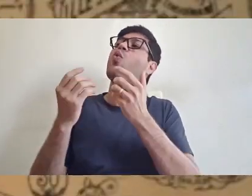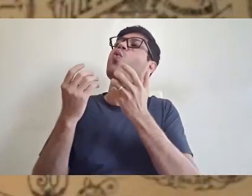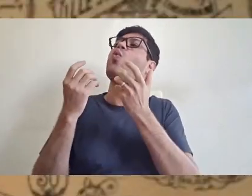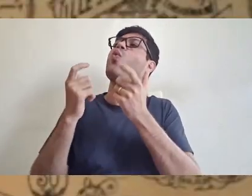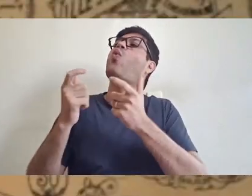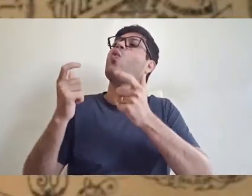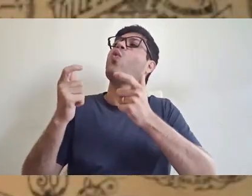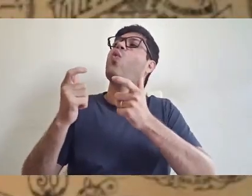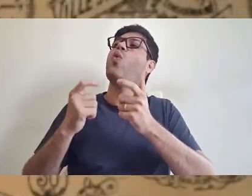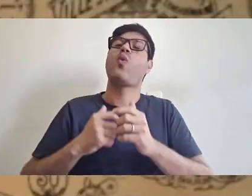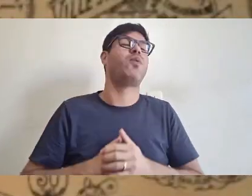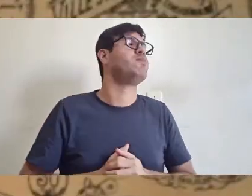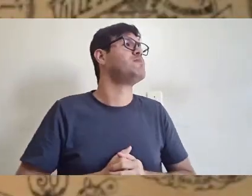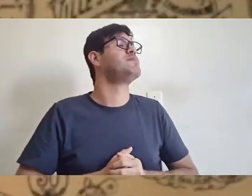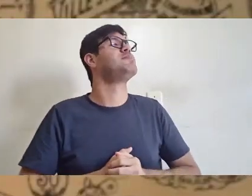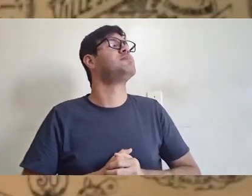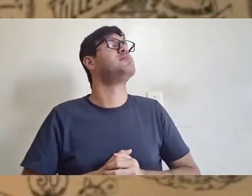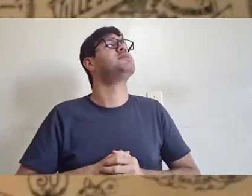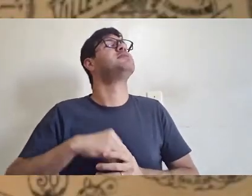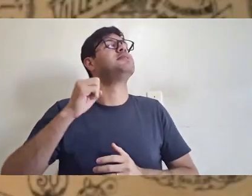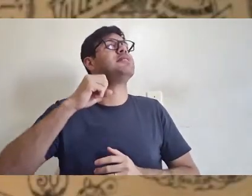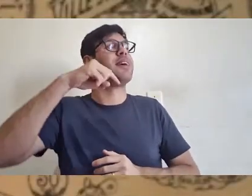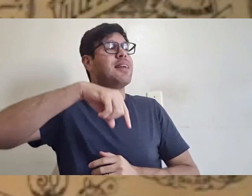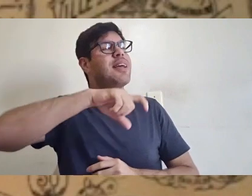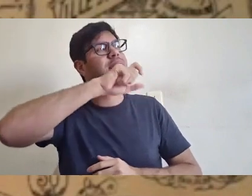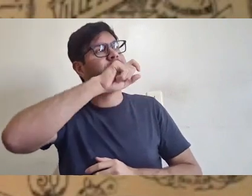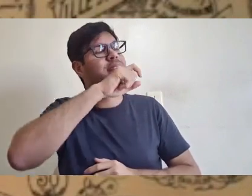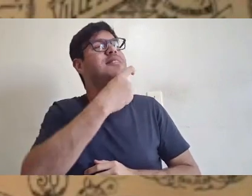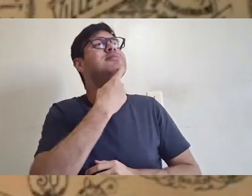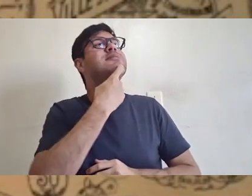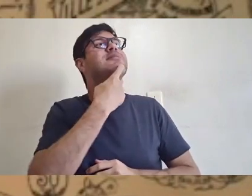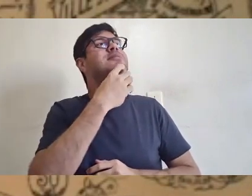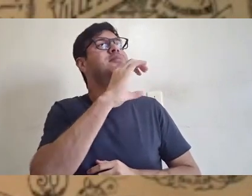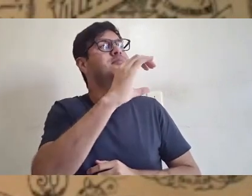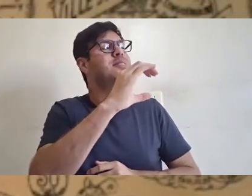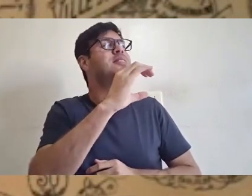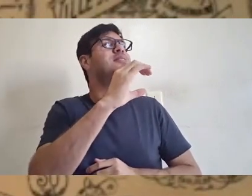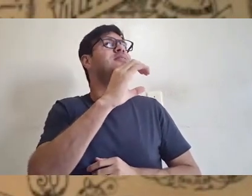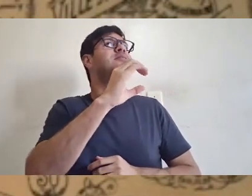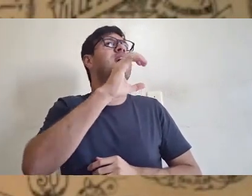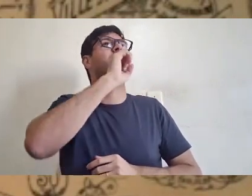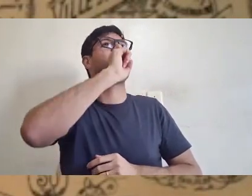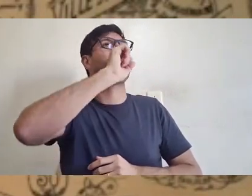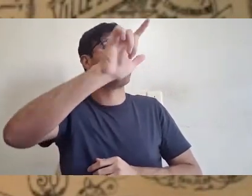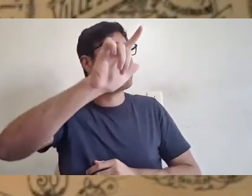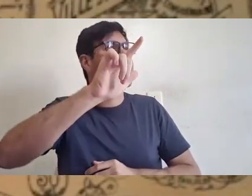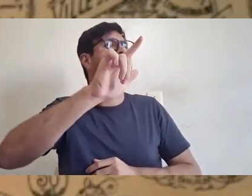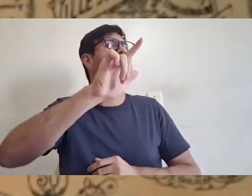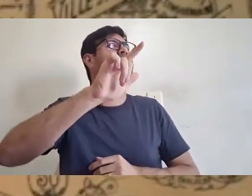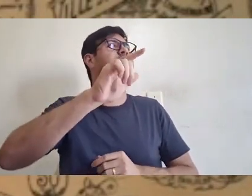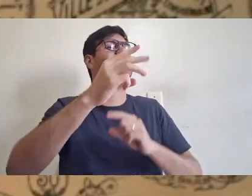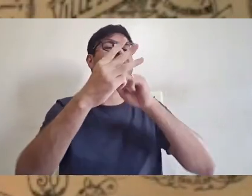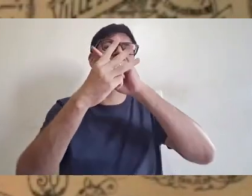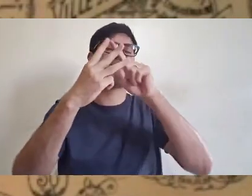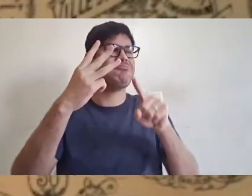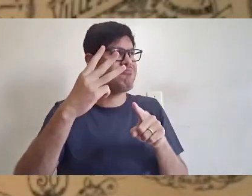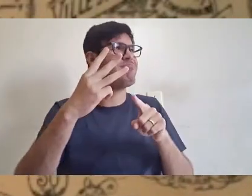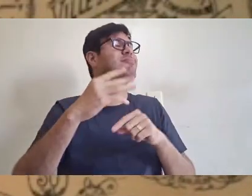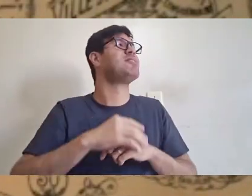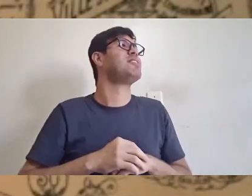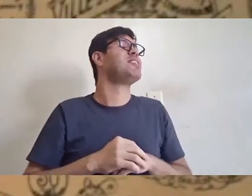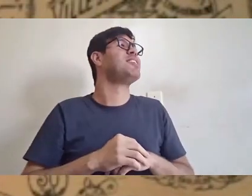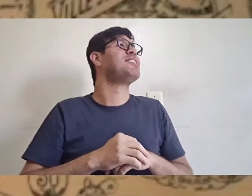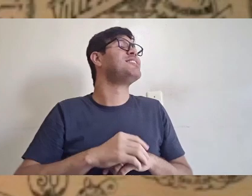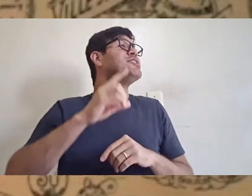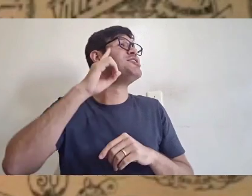Araras, Limeira, Campinas e Sumaré. Eu comecei na Rádio Clube Aranense, Gil, no dia da